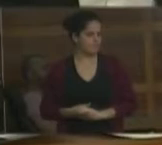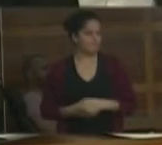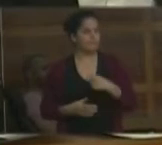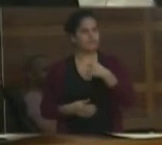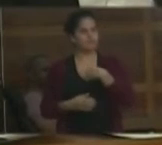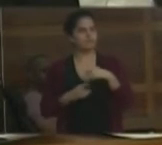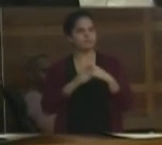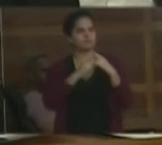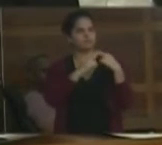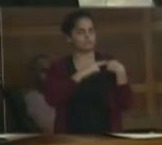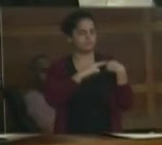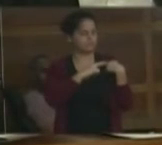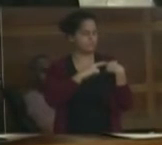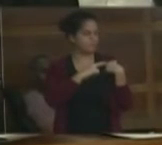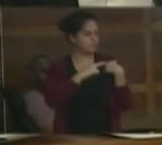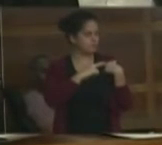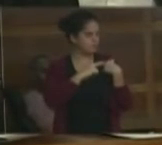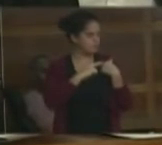e